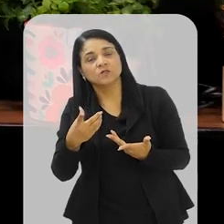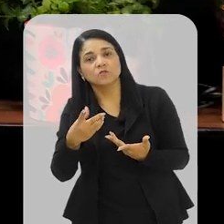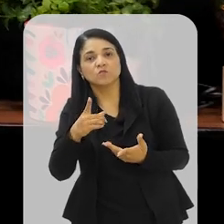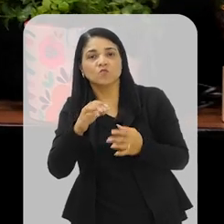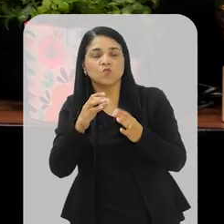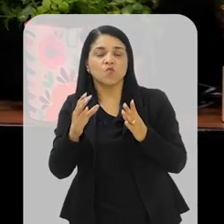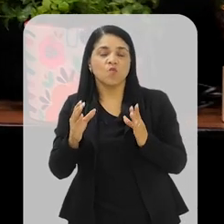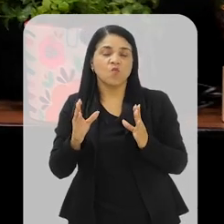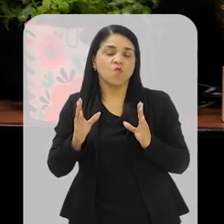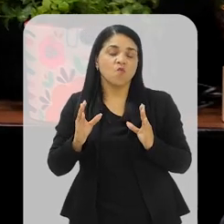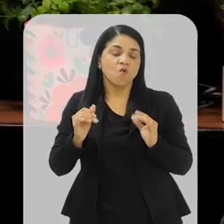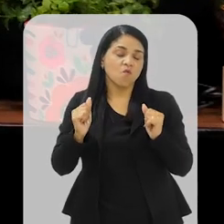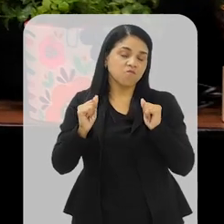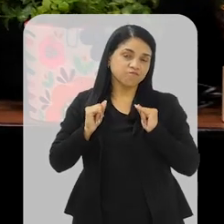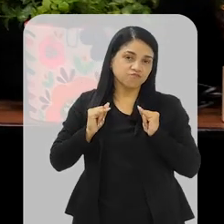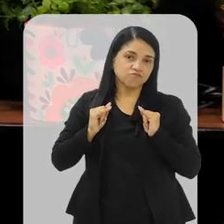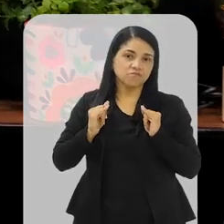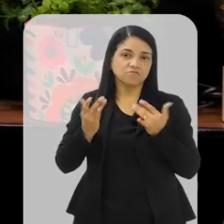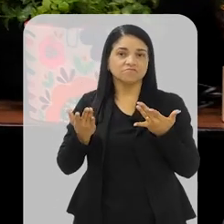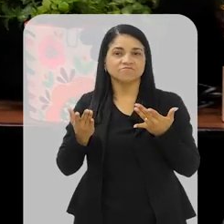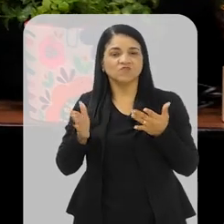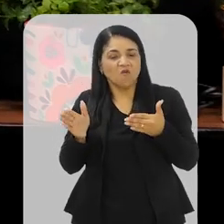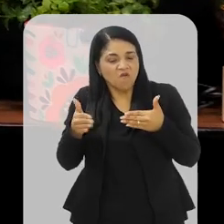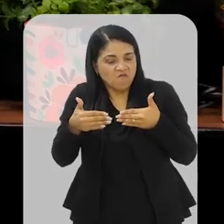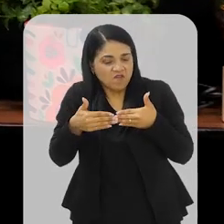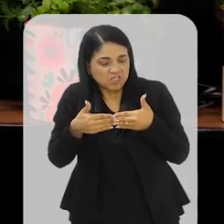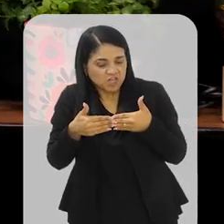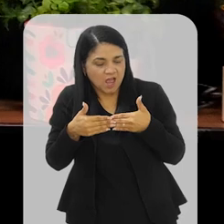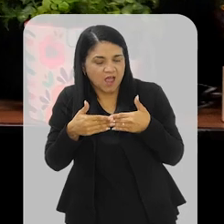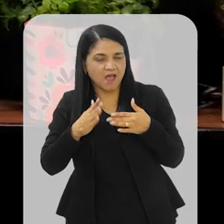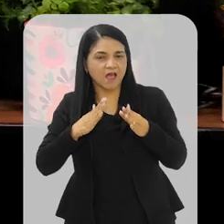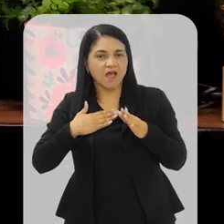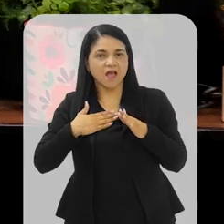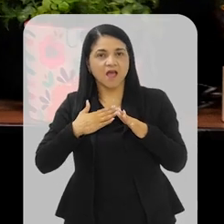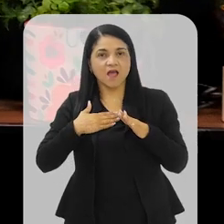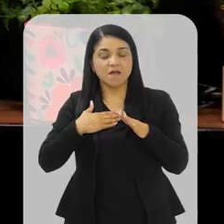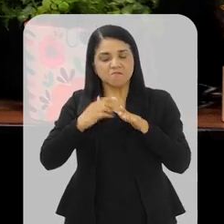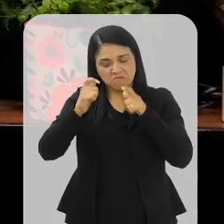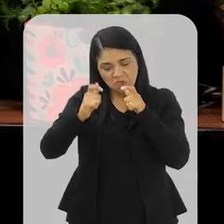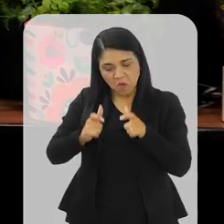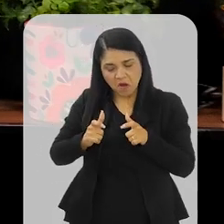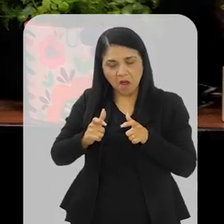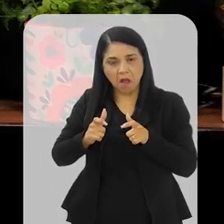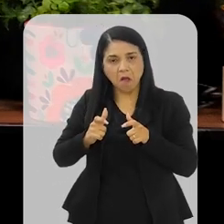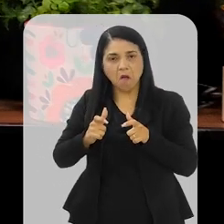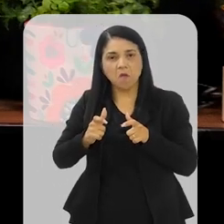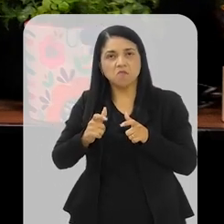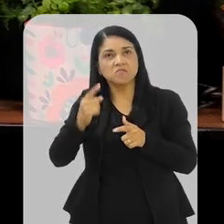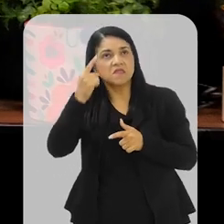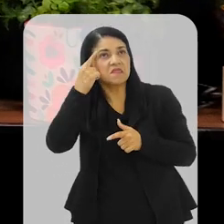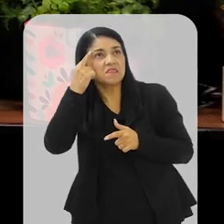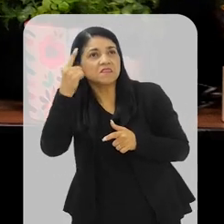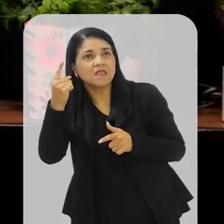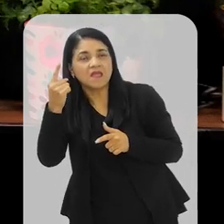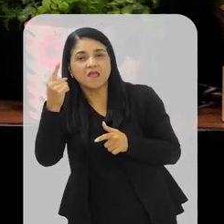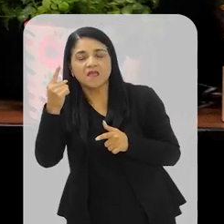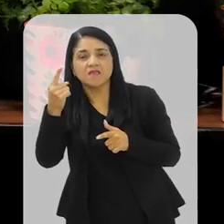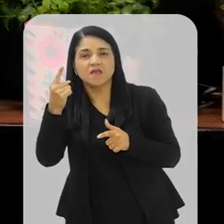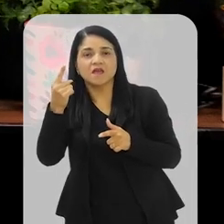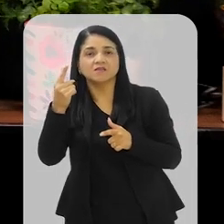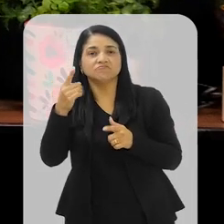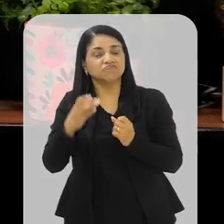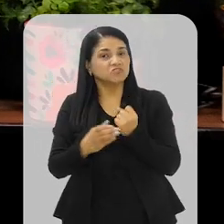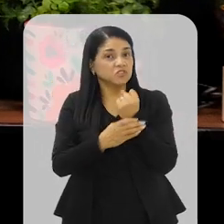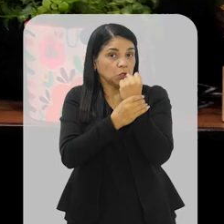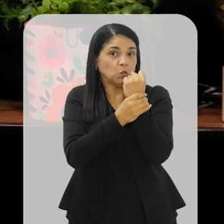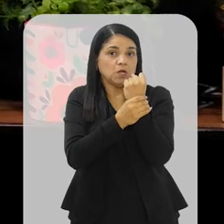talvez um certo conforto em talvez se fechar no seu Aconchego da sua localidade né numa ideia de uma